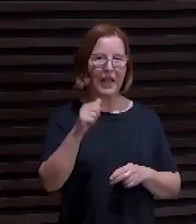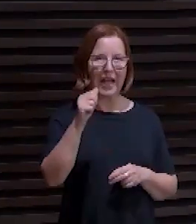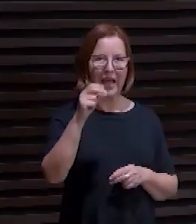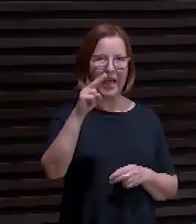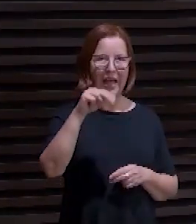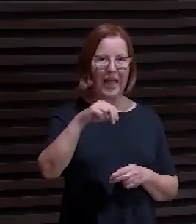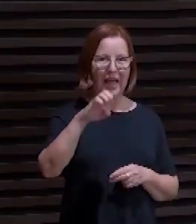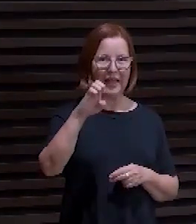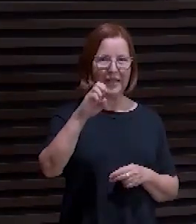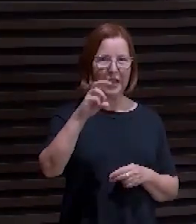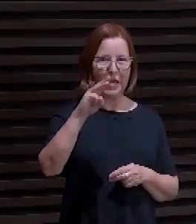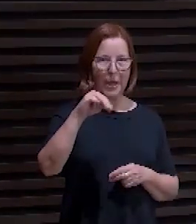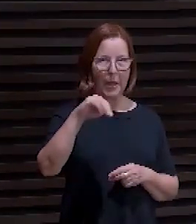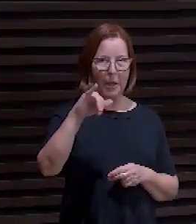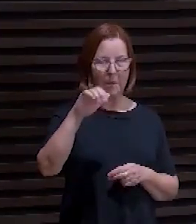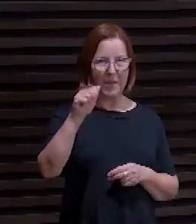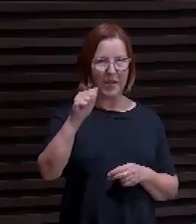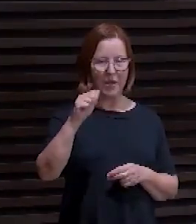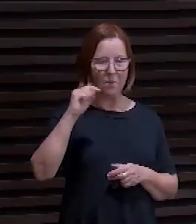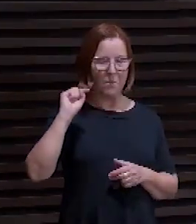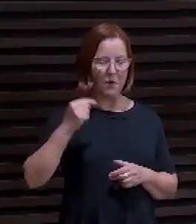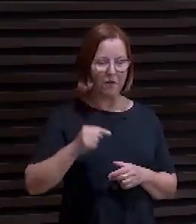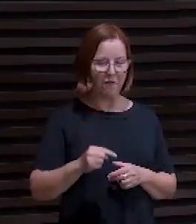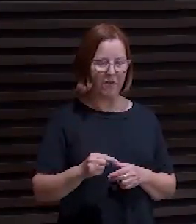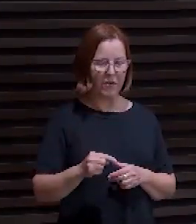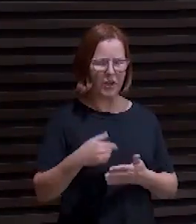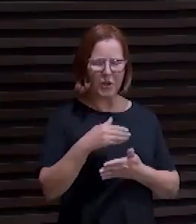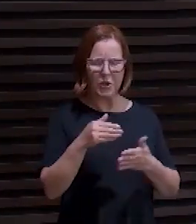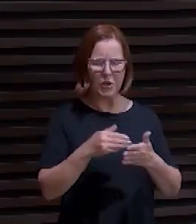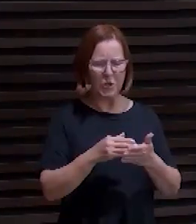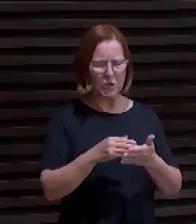Todo o seu sangue caiu, e tanto é que os soldados,